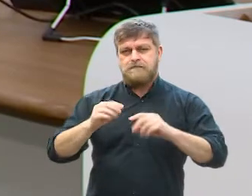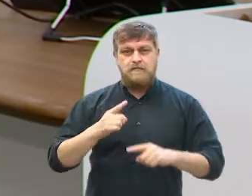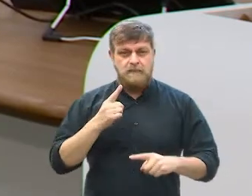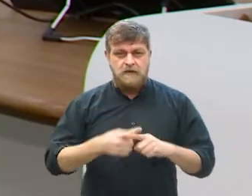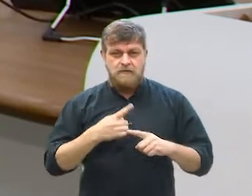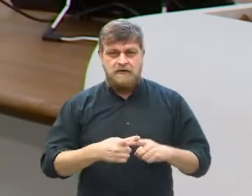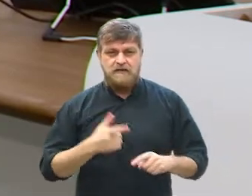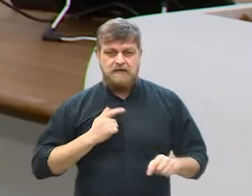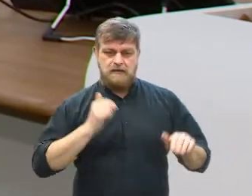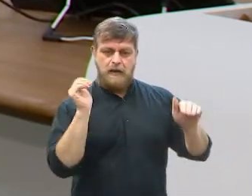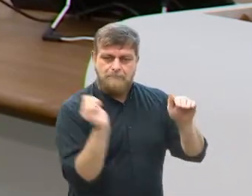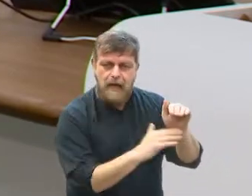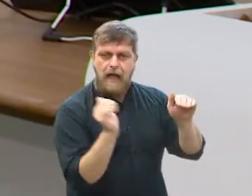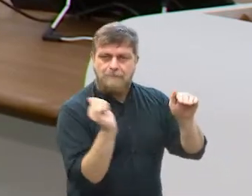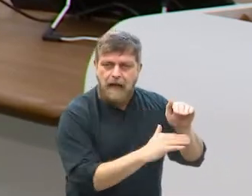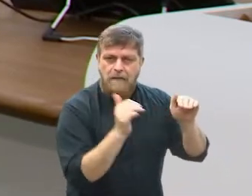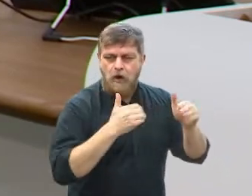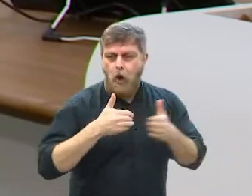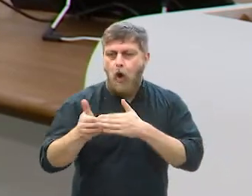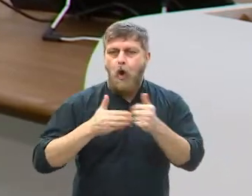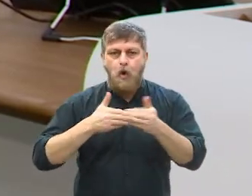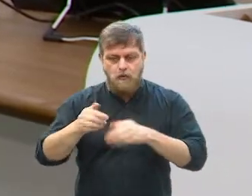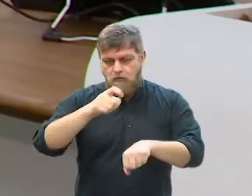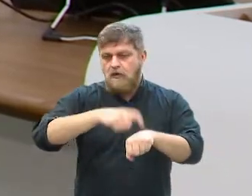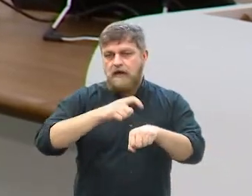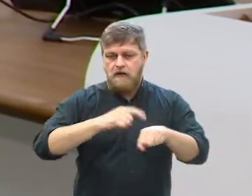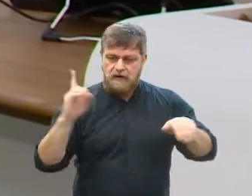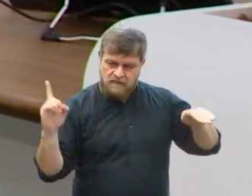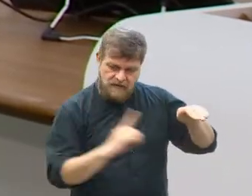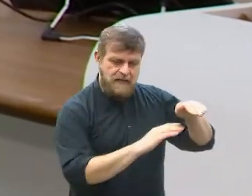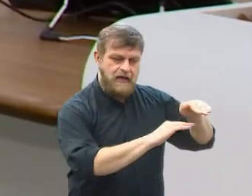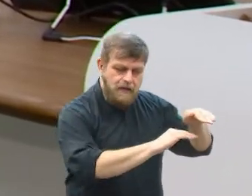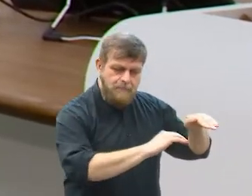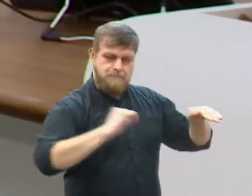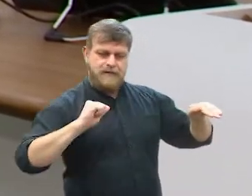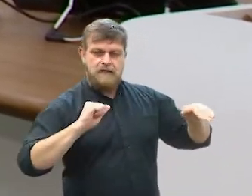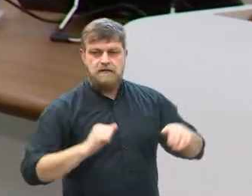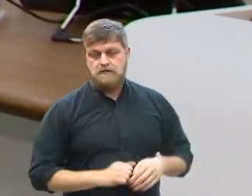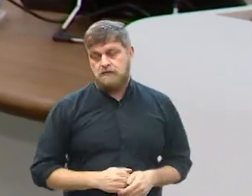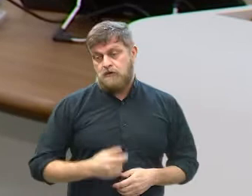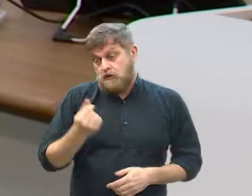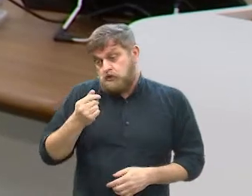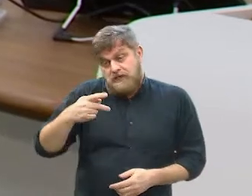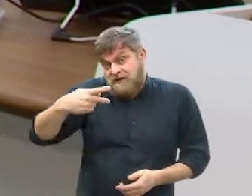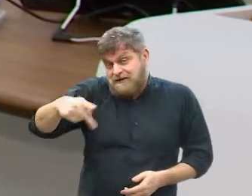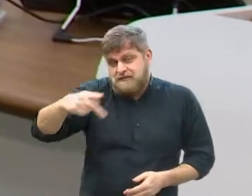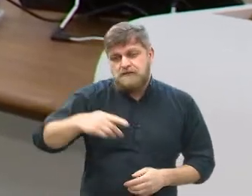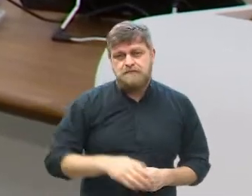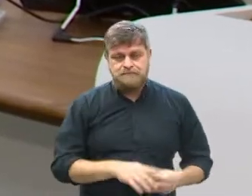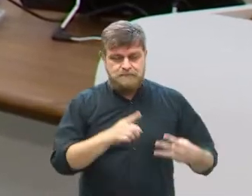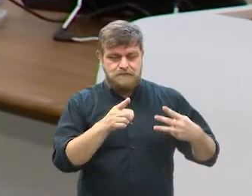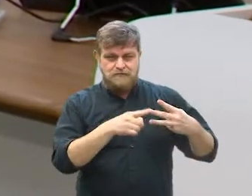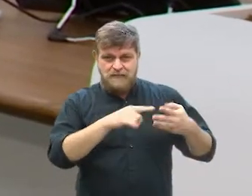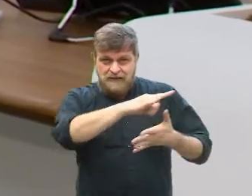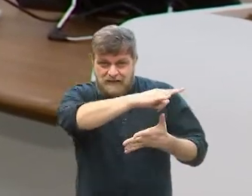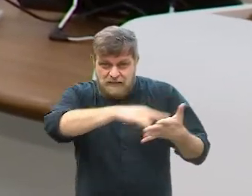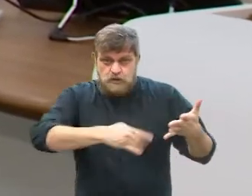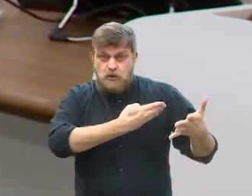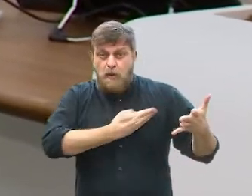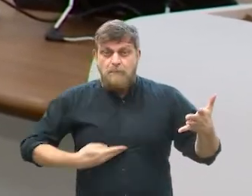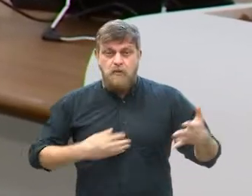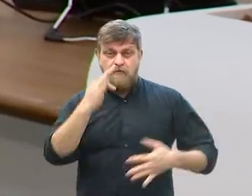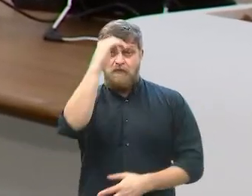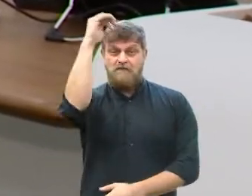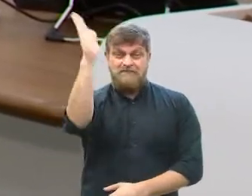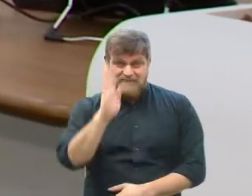como investimento você pode fazer a qualquer valor, você pode tirar a qualquer momento. Muito bem, para a gente falar então sobre o título público federal, é um outro